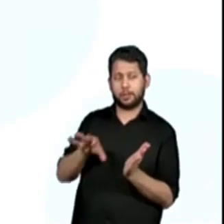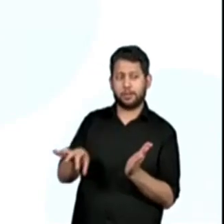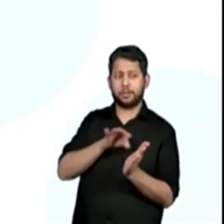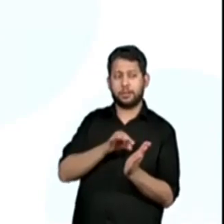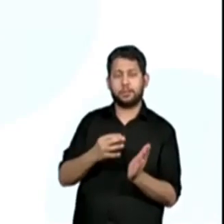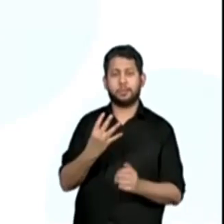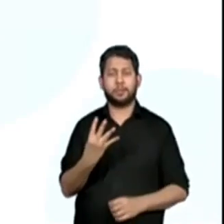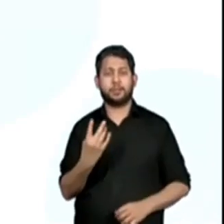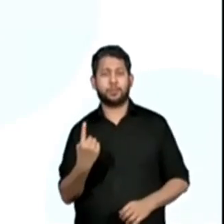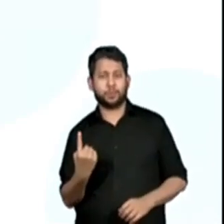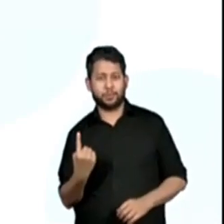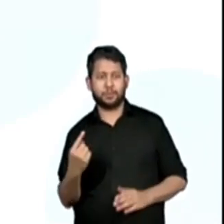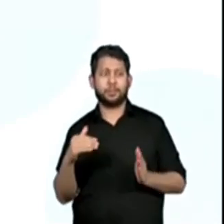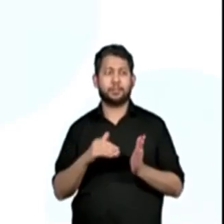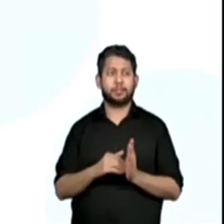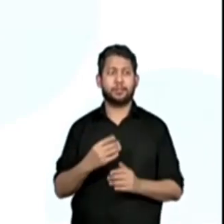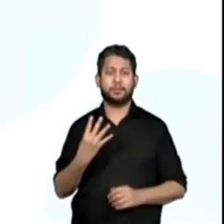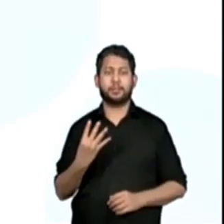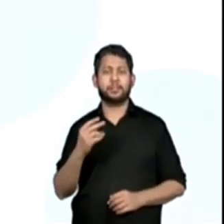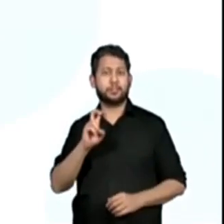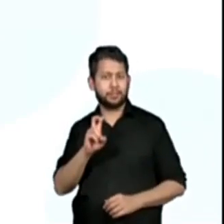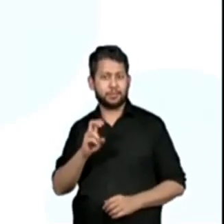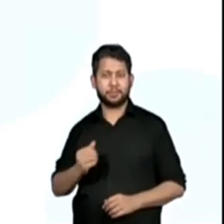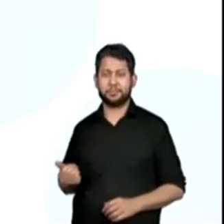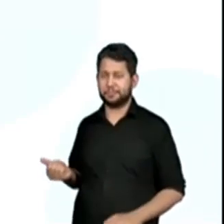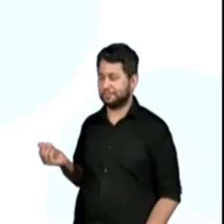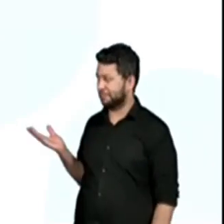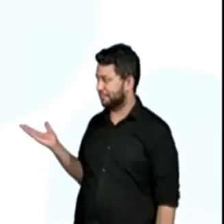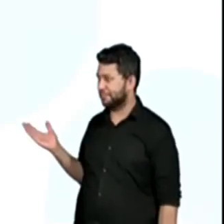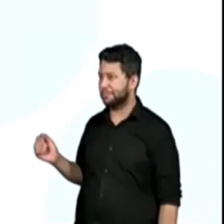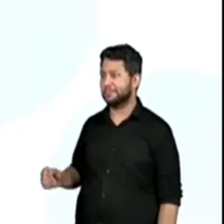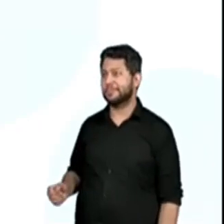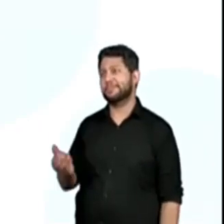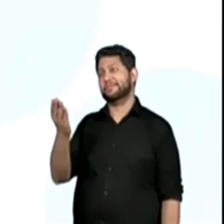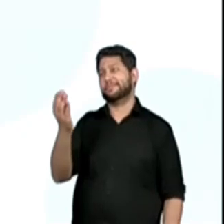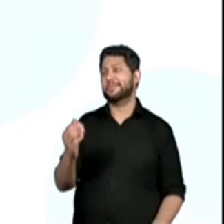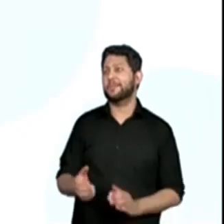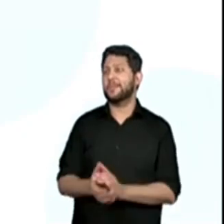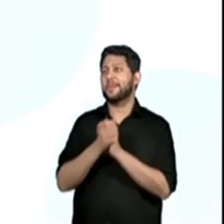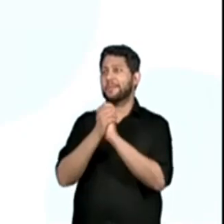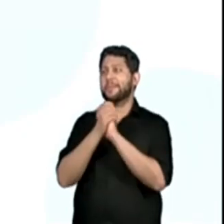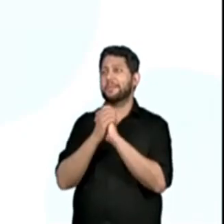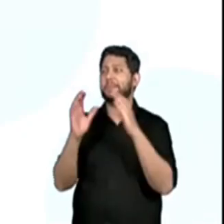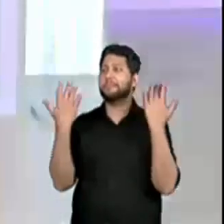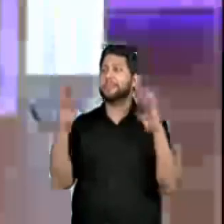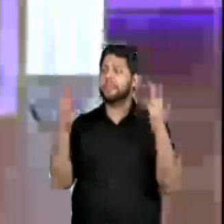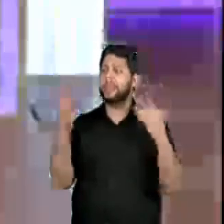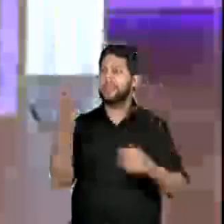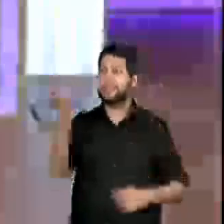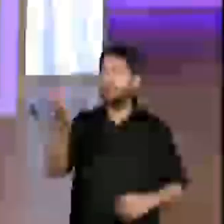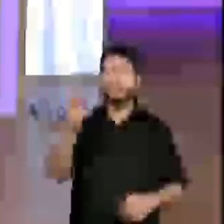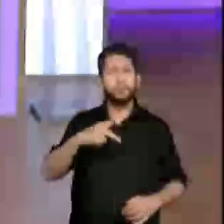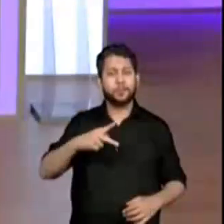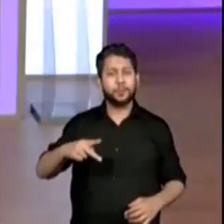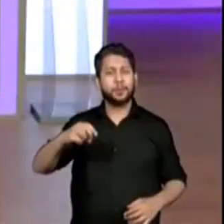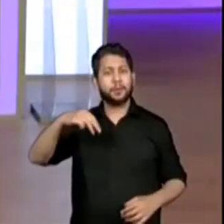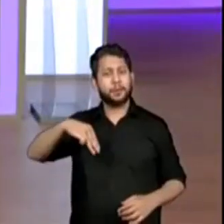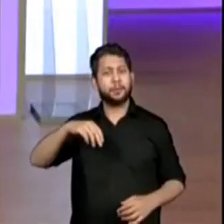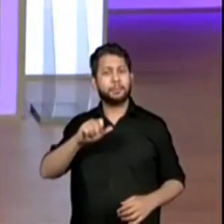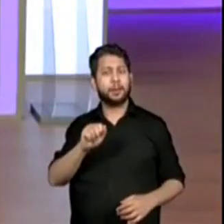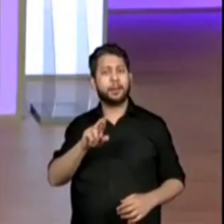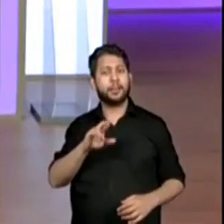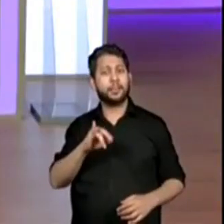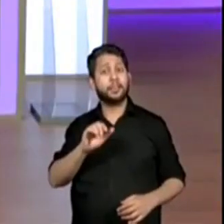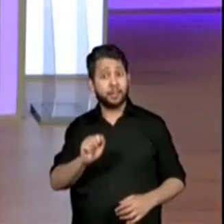a 45. E já vou parabenizando aqui que a Pro Maria colocou que já realizaram